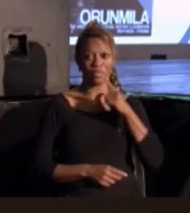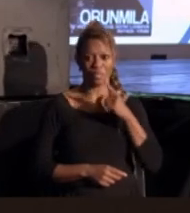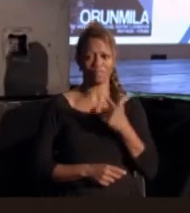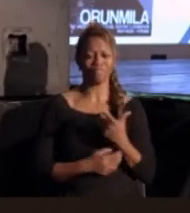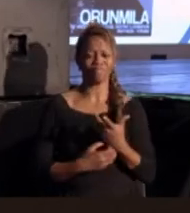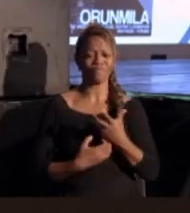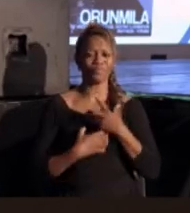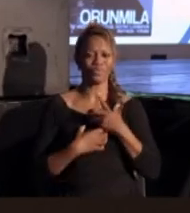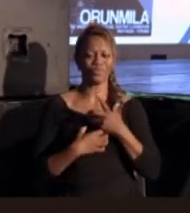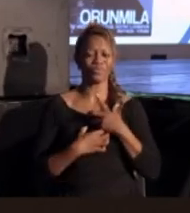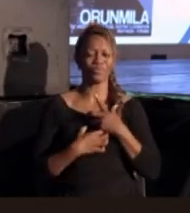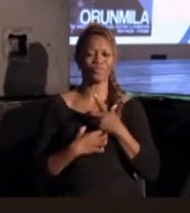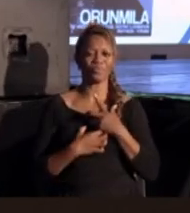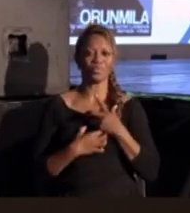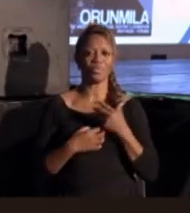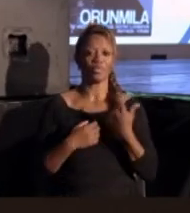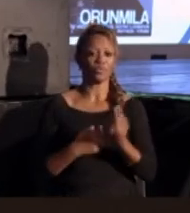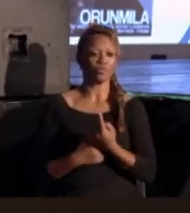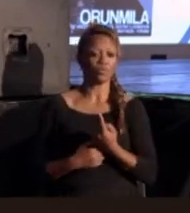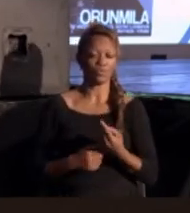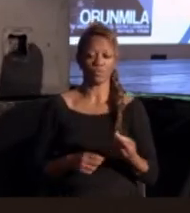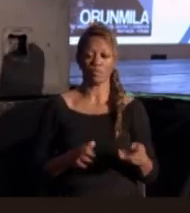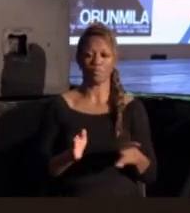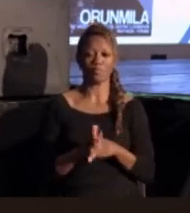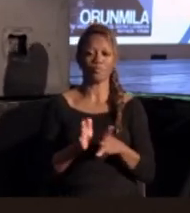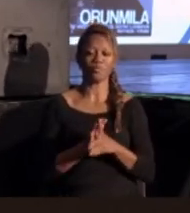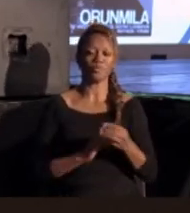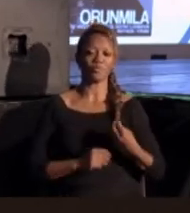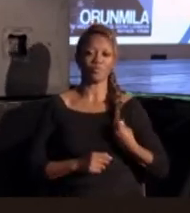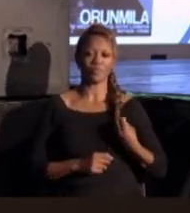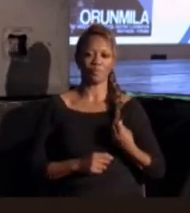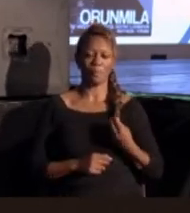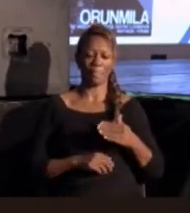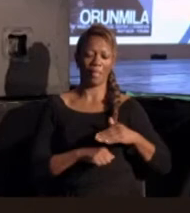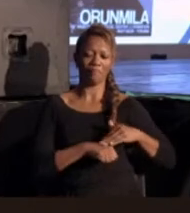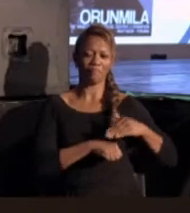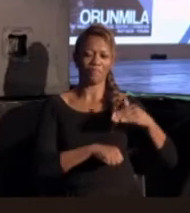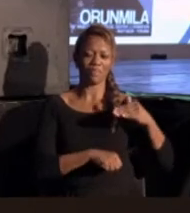não organizar a nossa vida de um modo mais